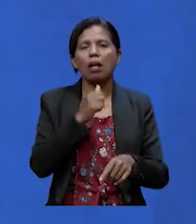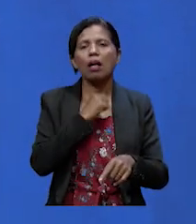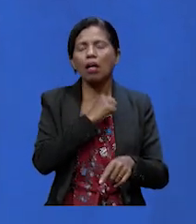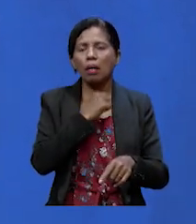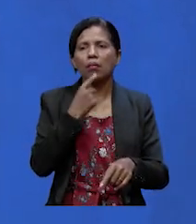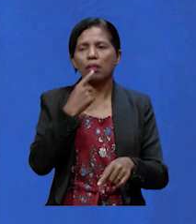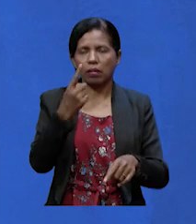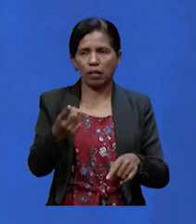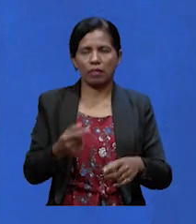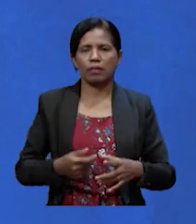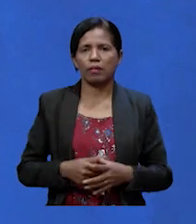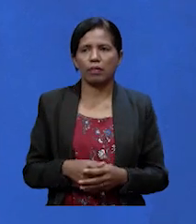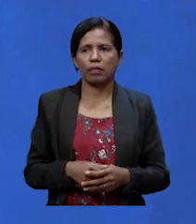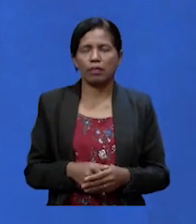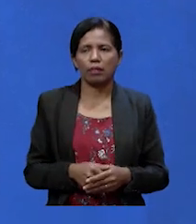e daquela